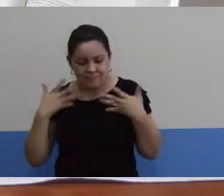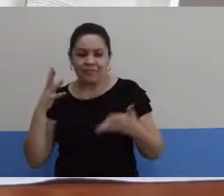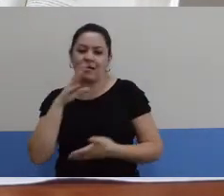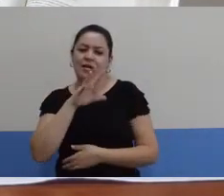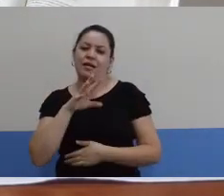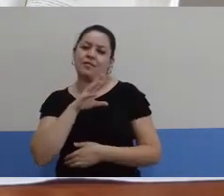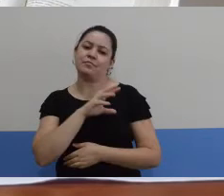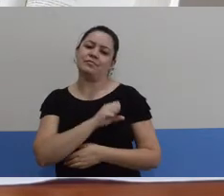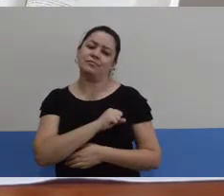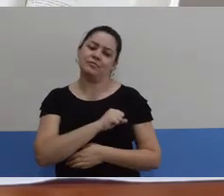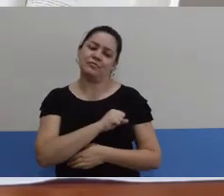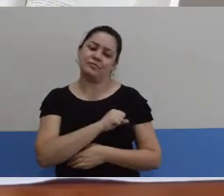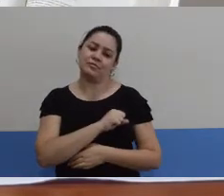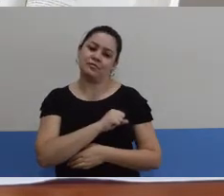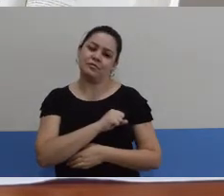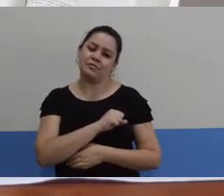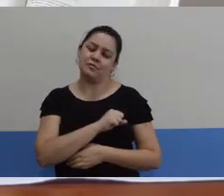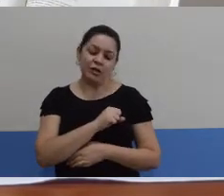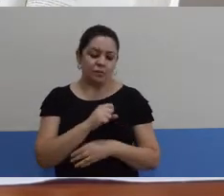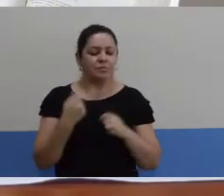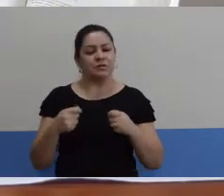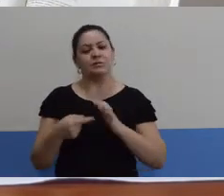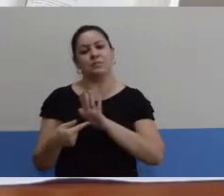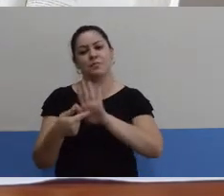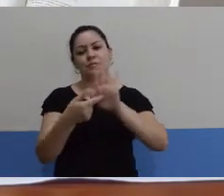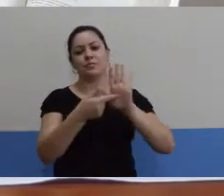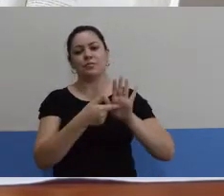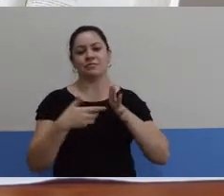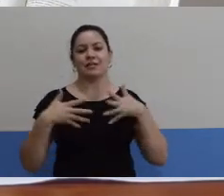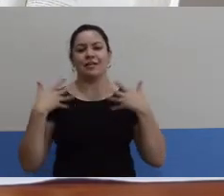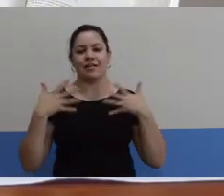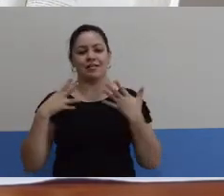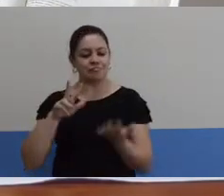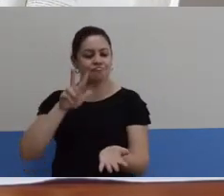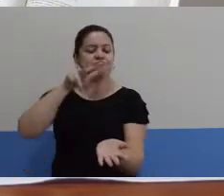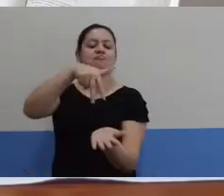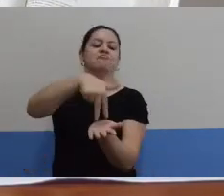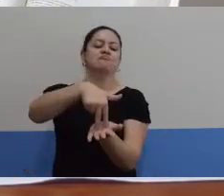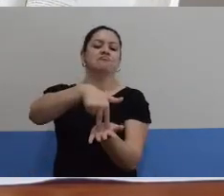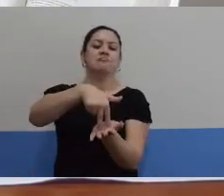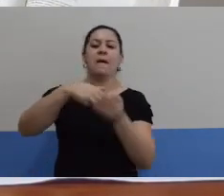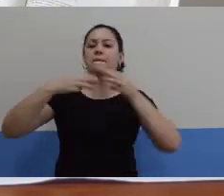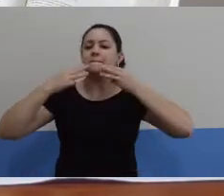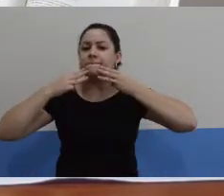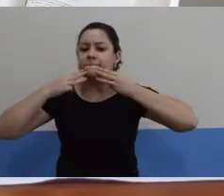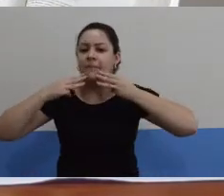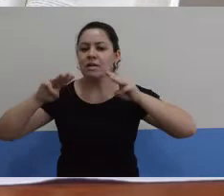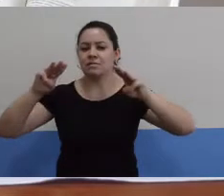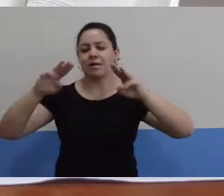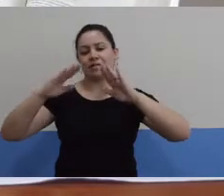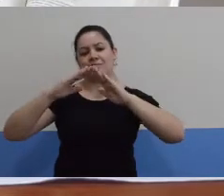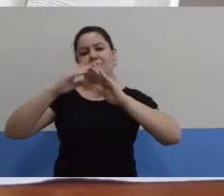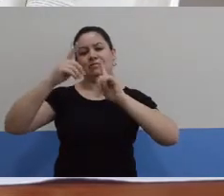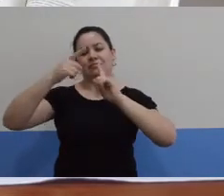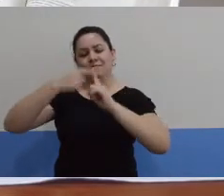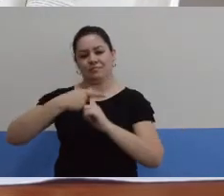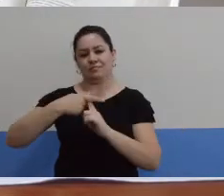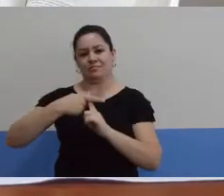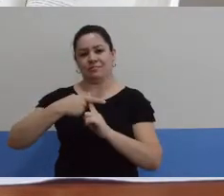forma de alegria. Igreja em saída, a missionariedade da igreja. Se eu sou